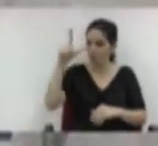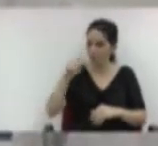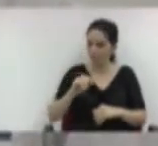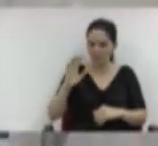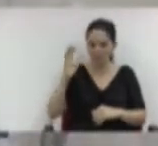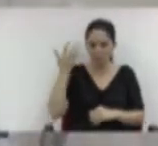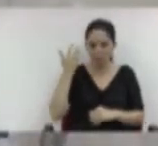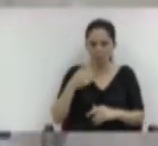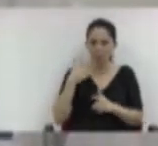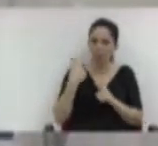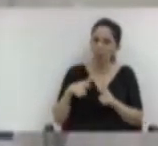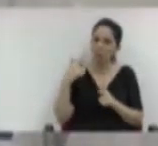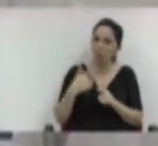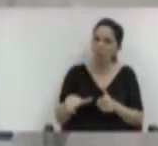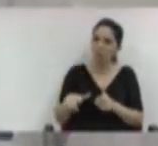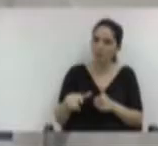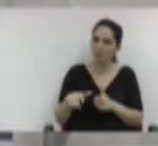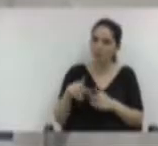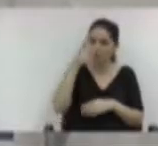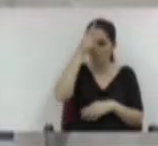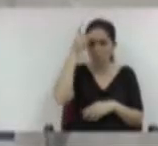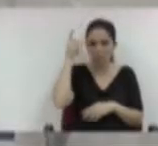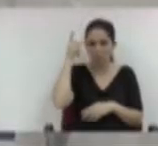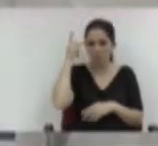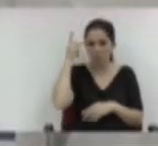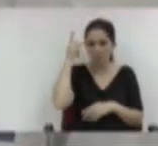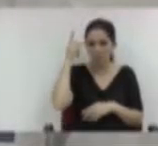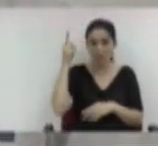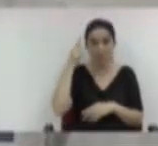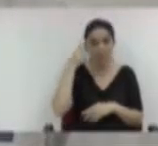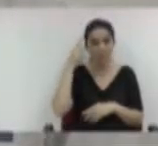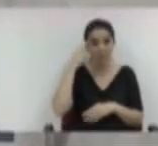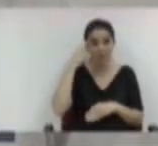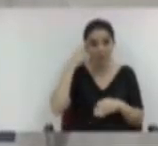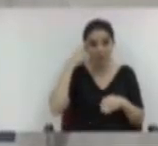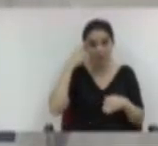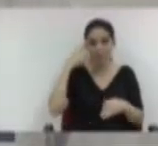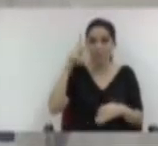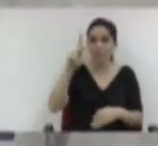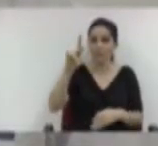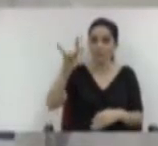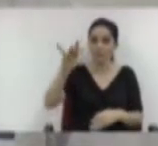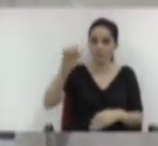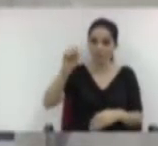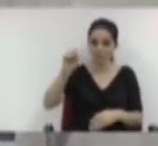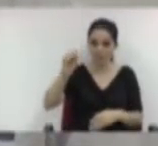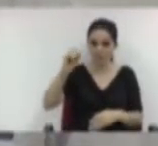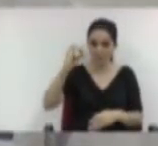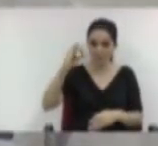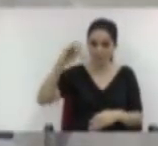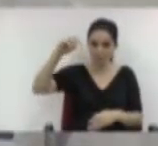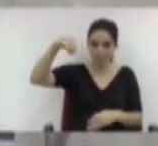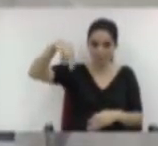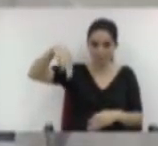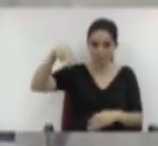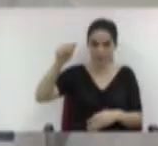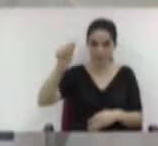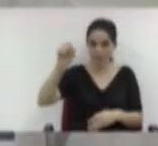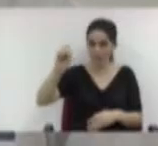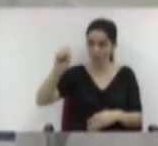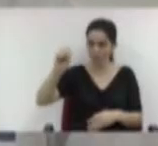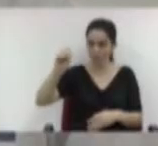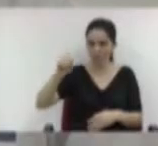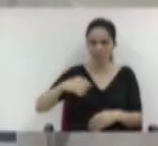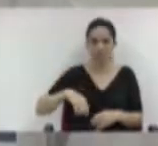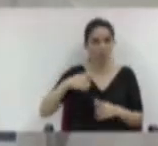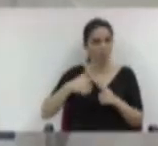muitas pessoas achavam que realmente esse piscinão ia ser uma desgraça para a cidade de Limeira. É o contrário, disse bem o